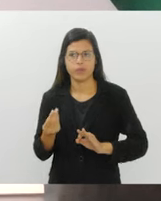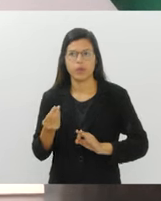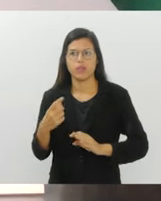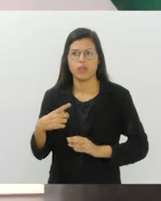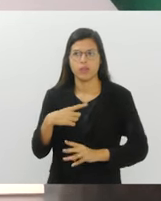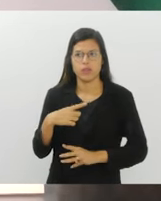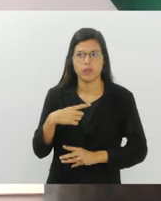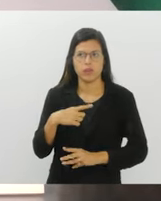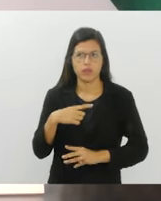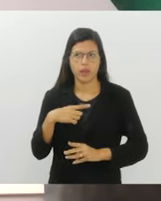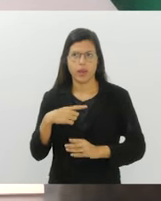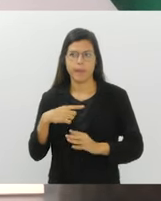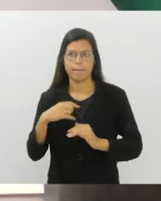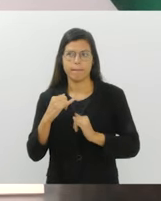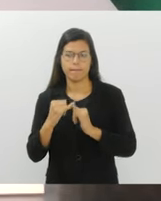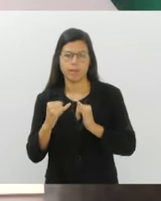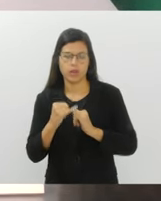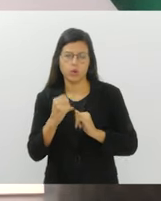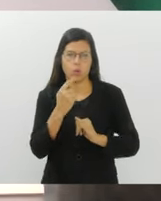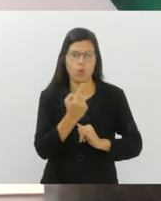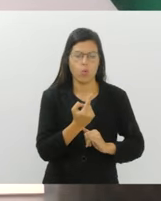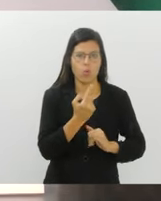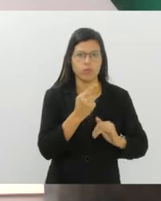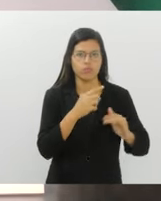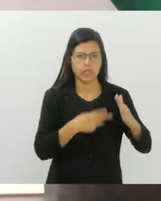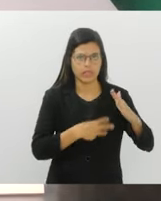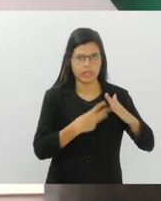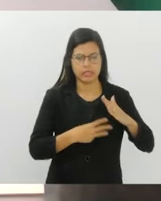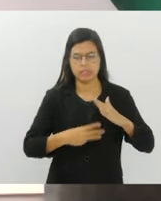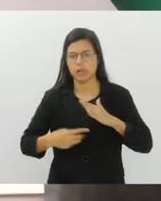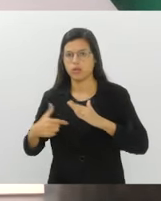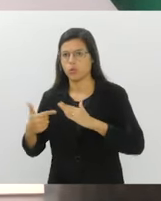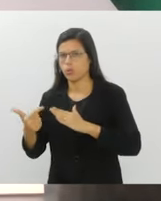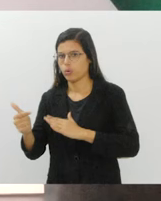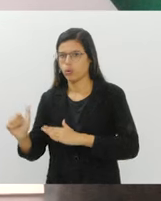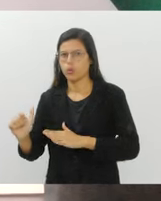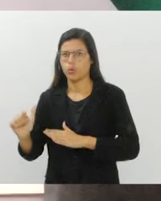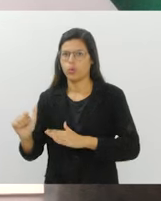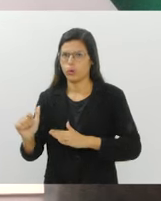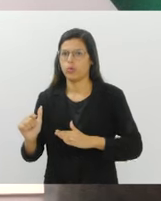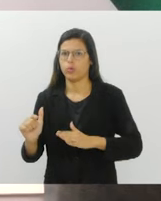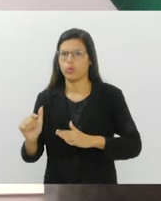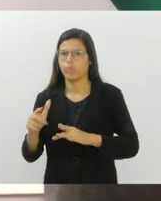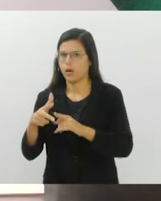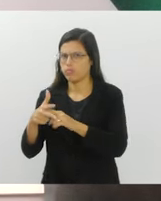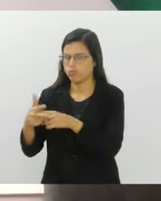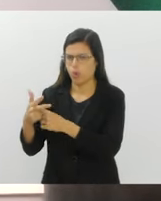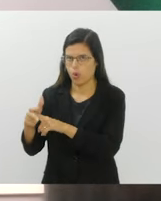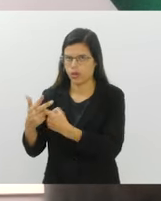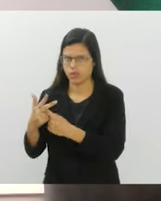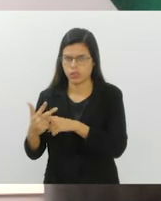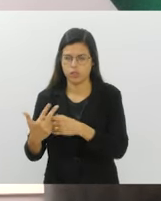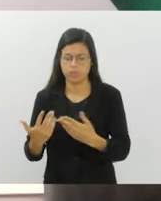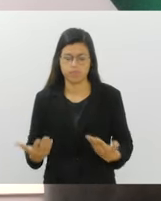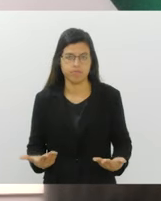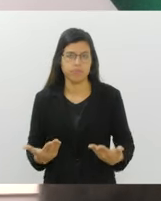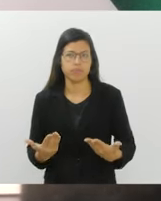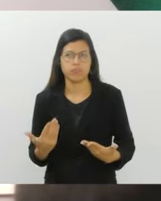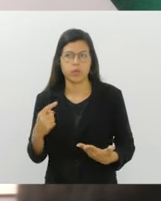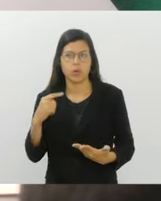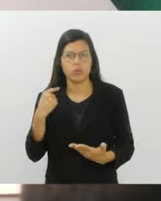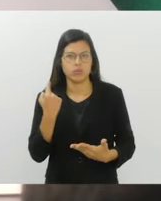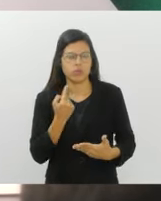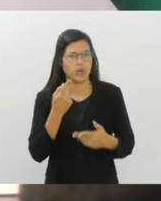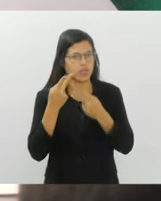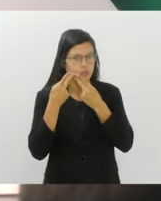terceirizado e um operador para manutenção. Operação e manutenção de maneira separada. Andamos algumas